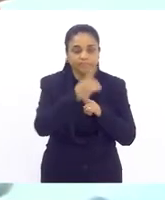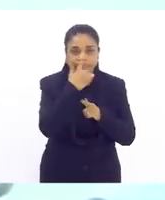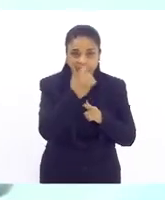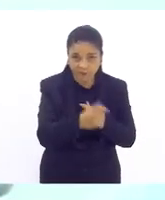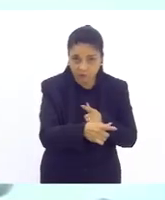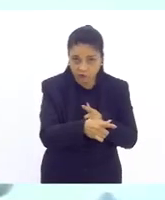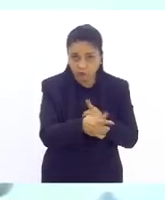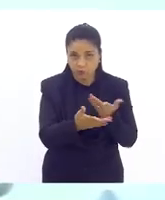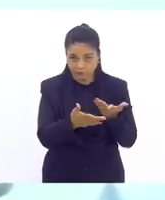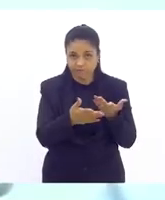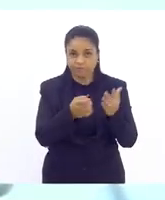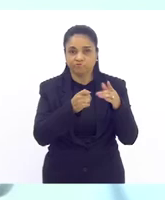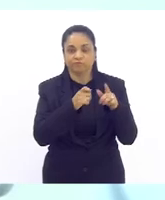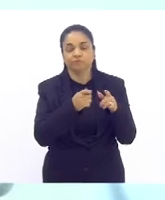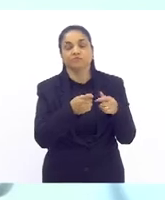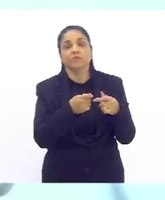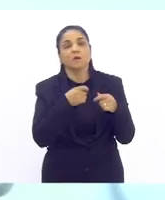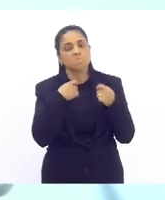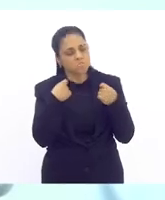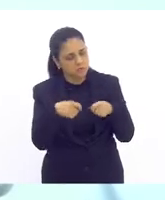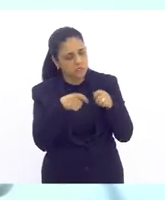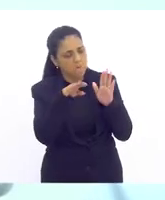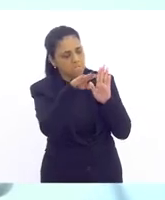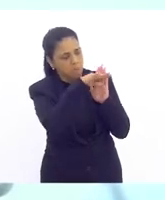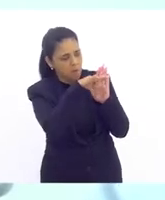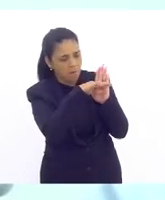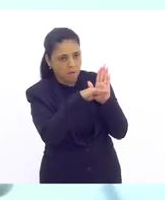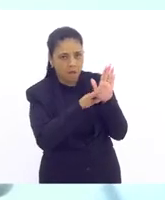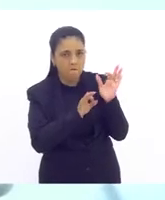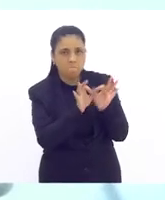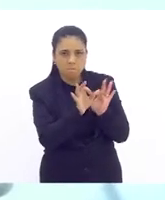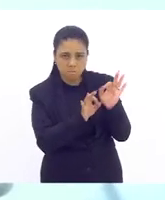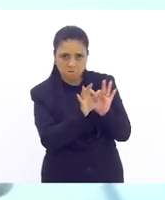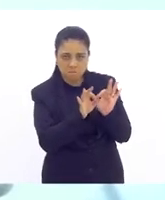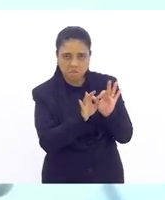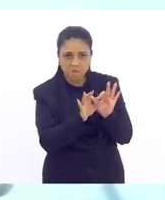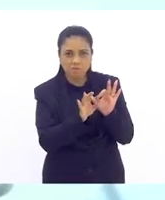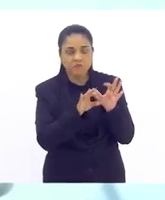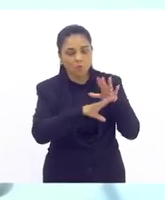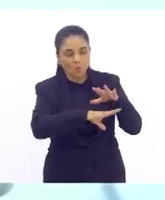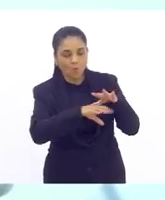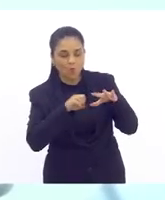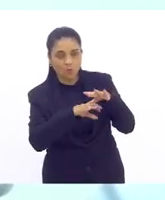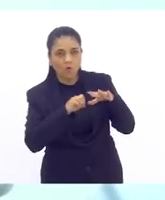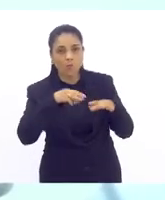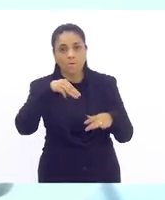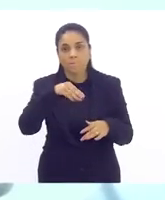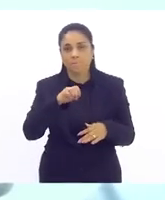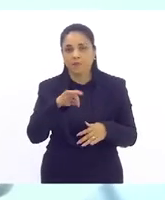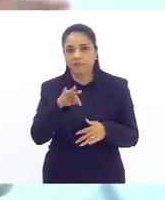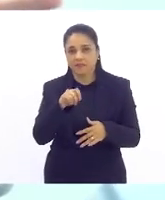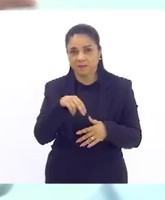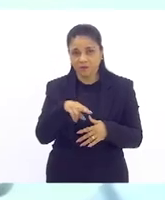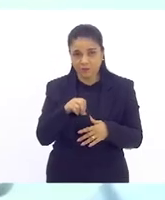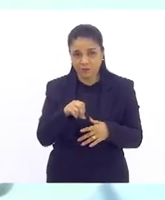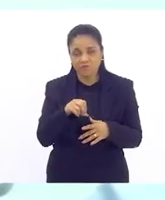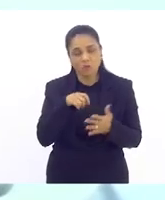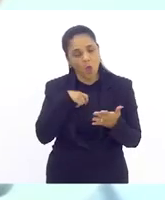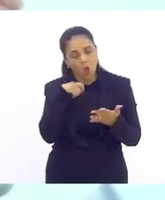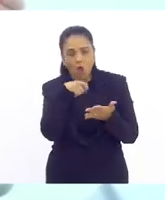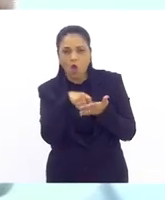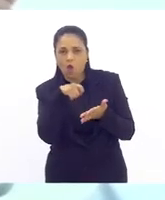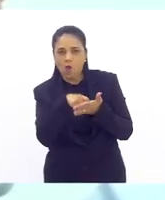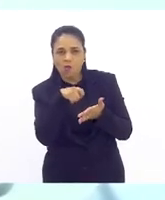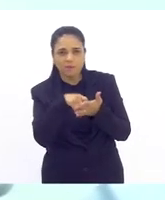poderia haver um programa e eu tô pensando na questão de captação do metano tratamento Não é obrigação